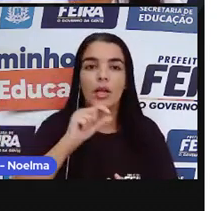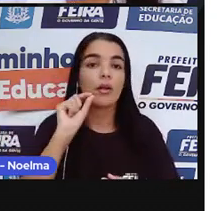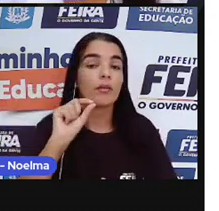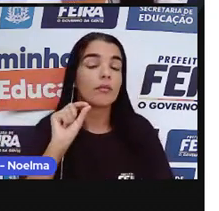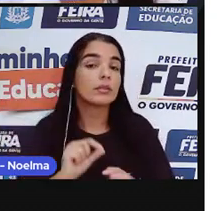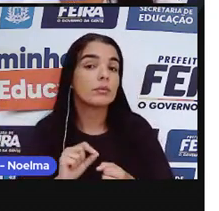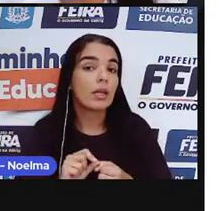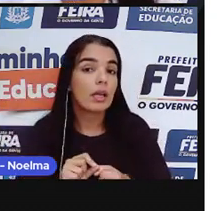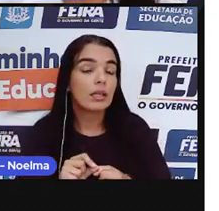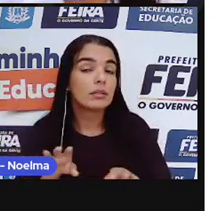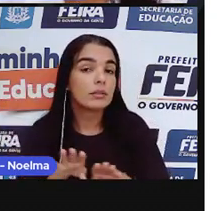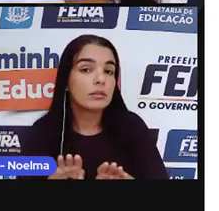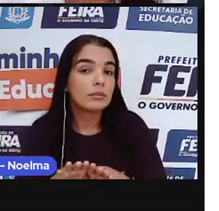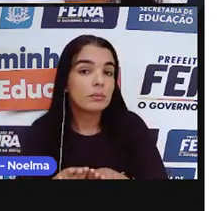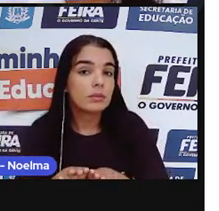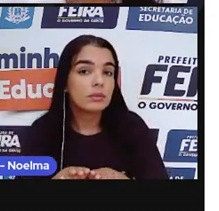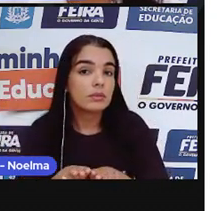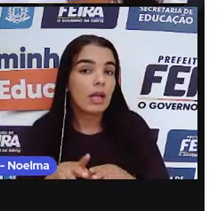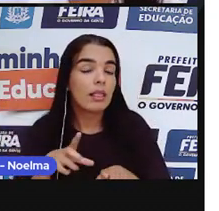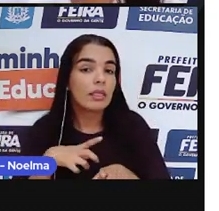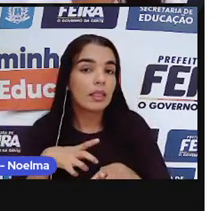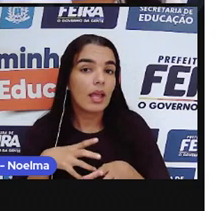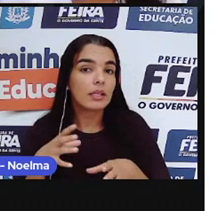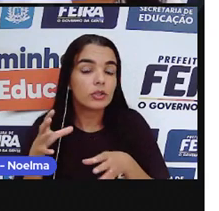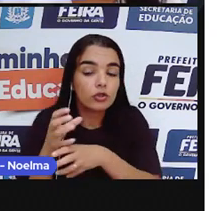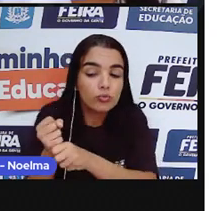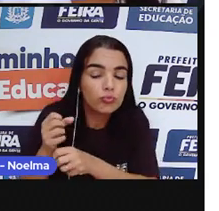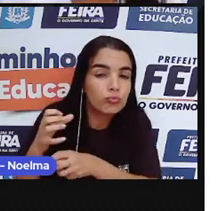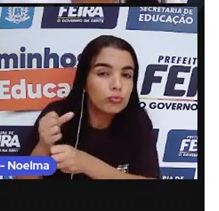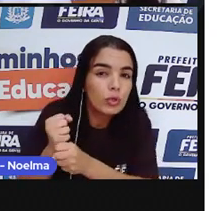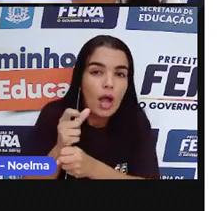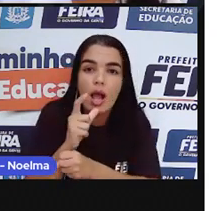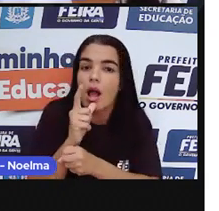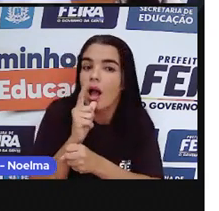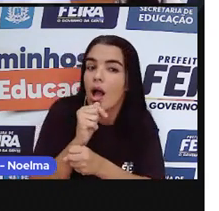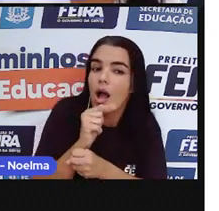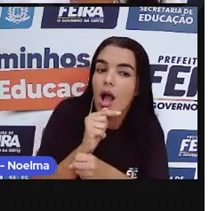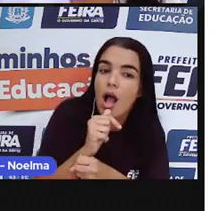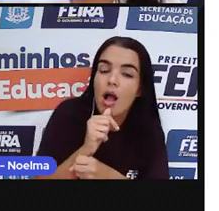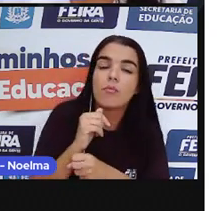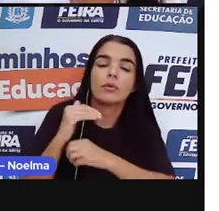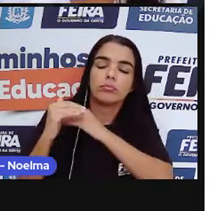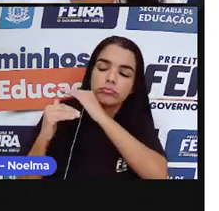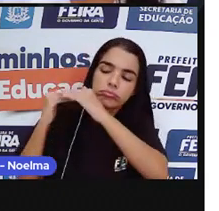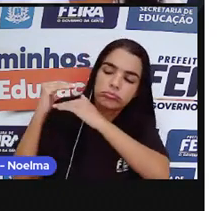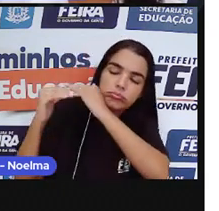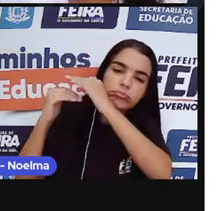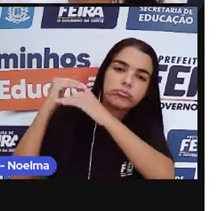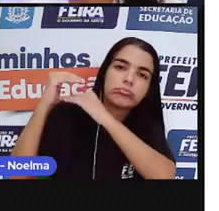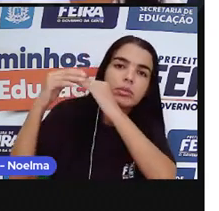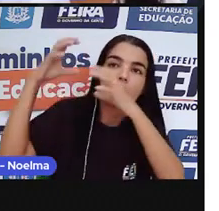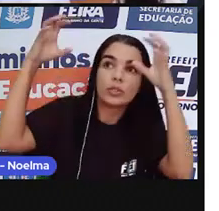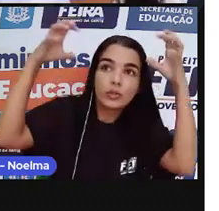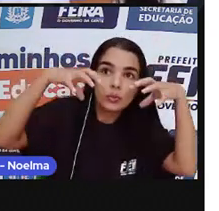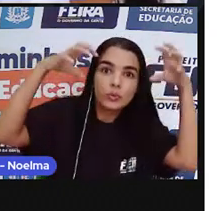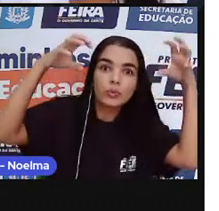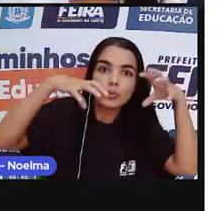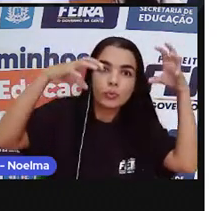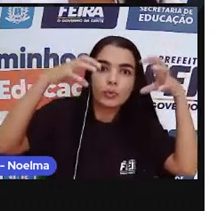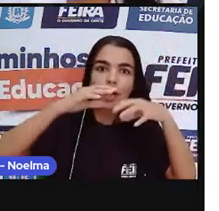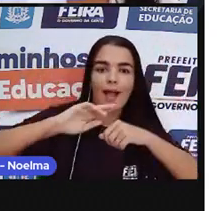também o acúmulo dessa água, né, que faz com que o regime de chuva,